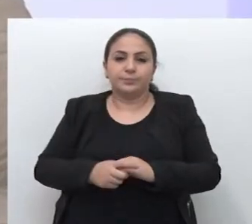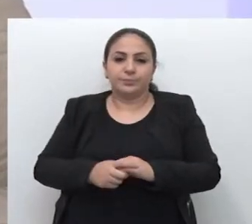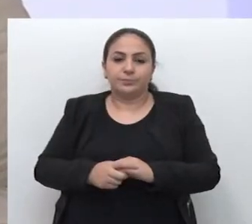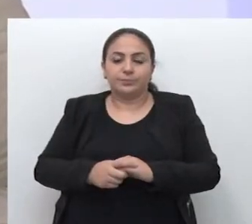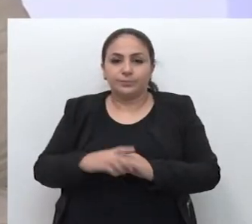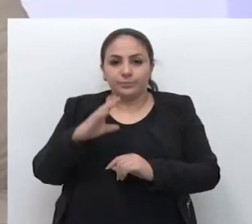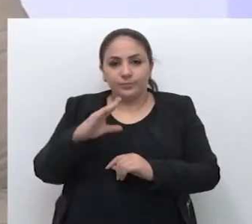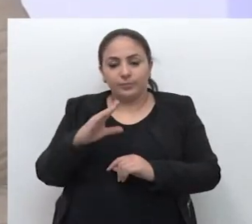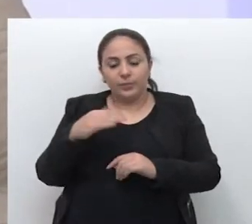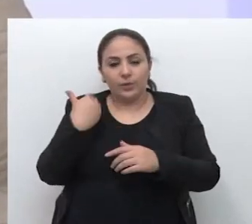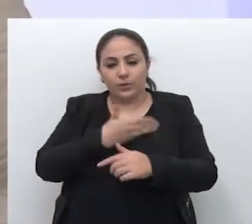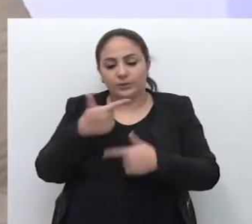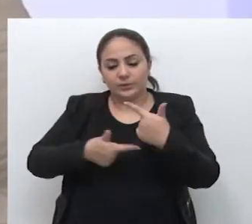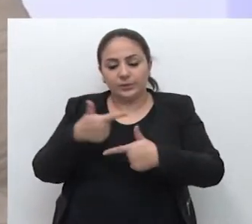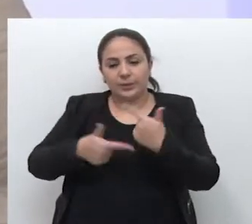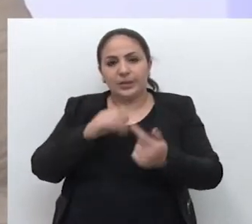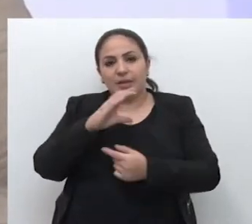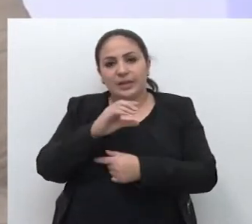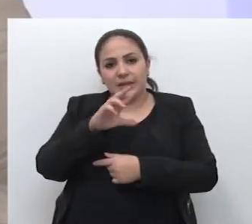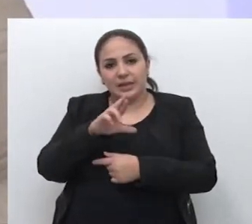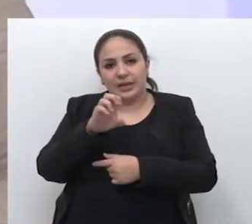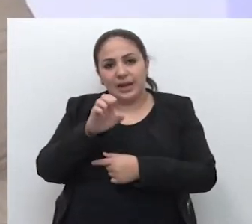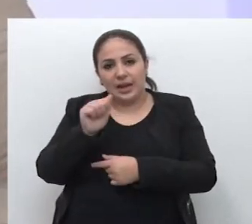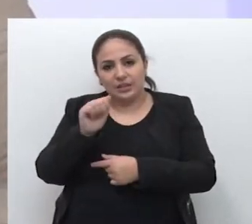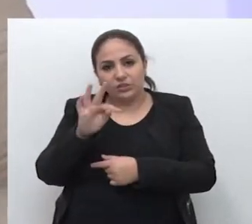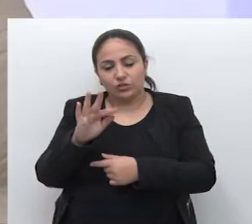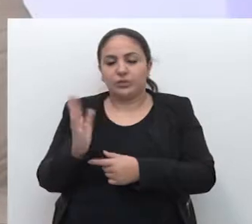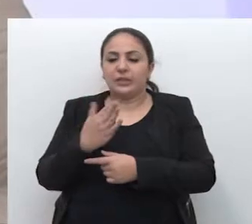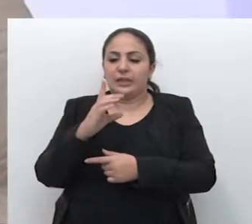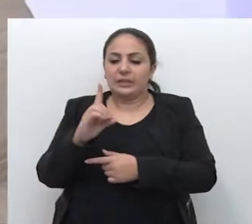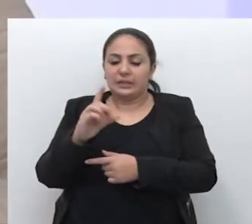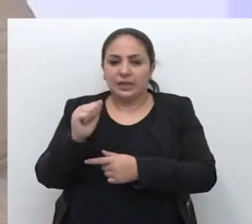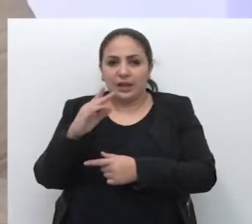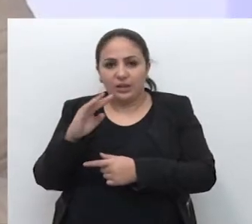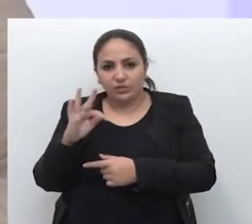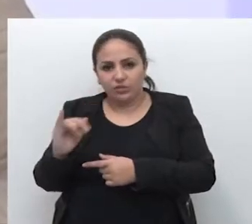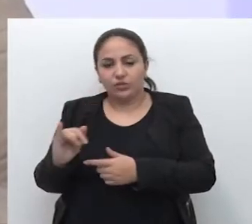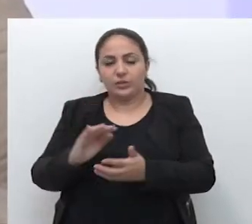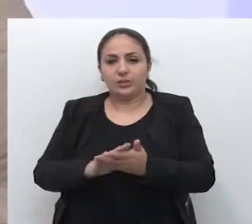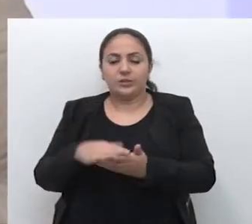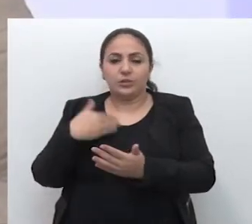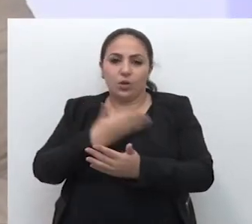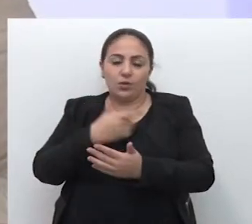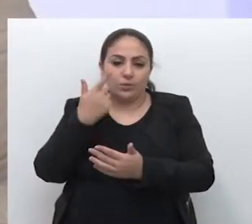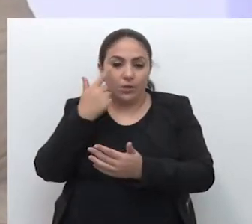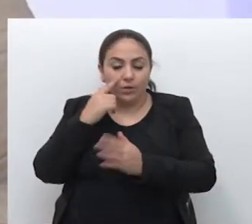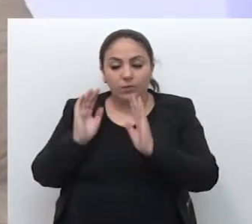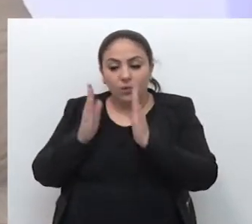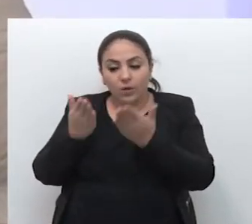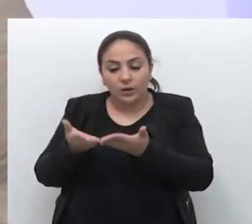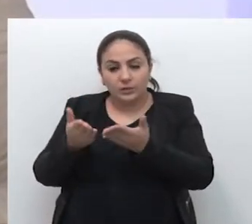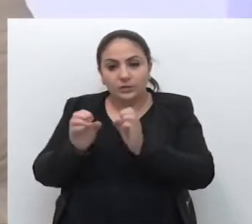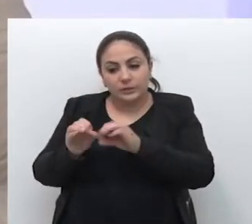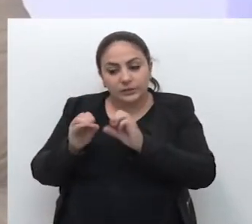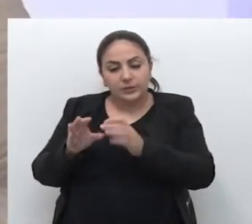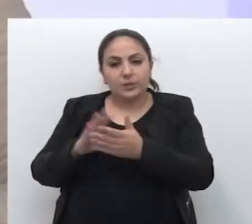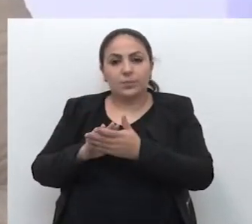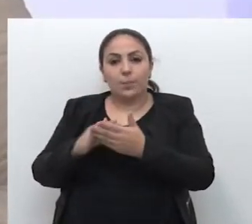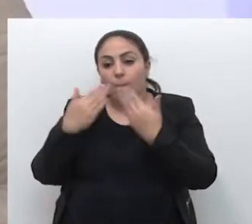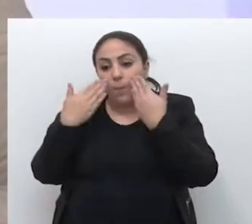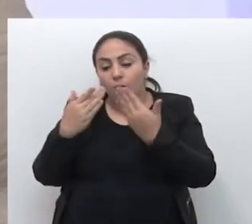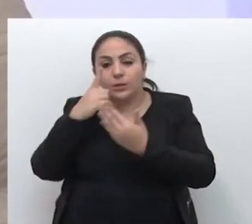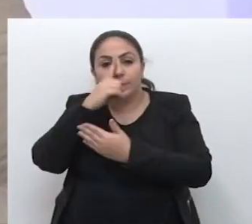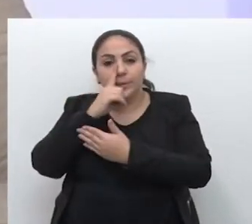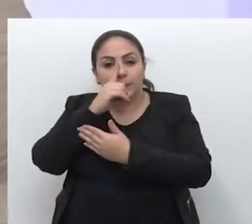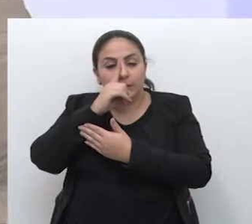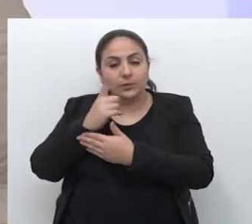de terceira idade, focando na questão da segurança. E de uma forma lúdica, né, de certa forma, mas